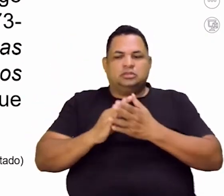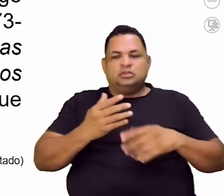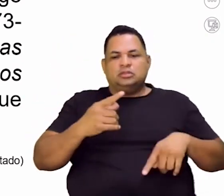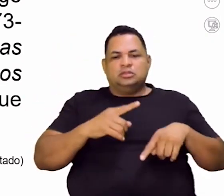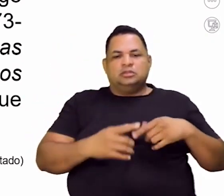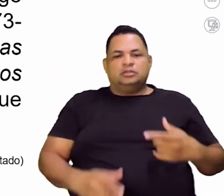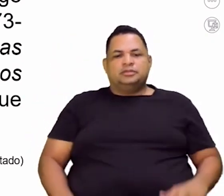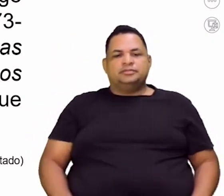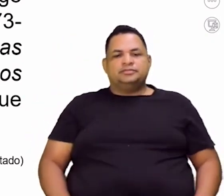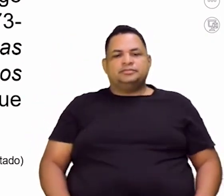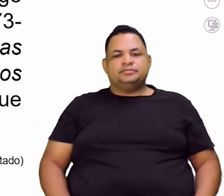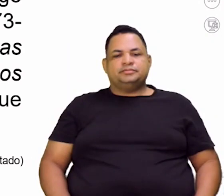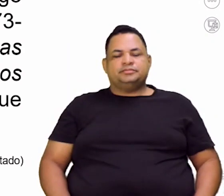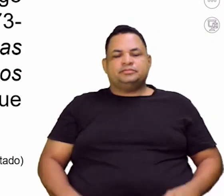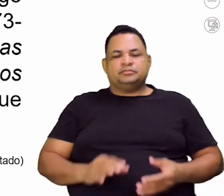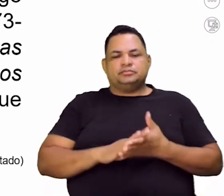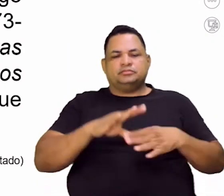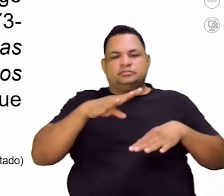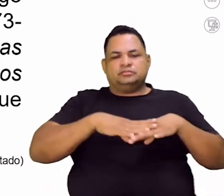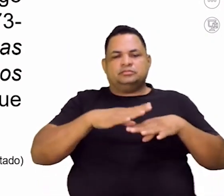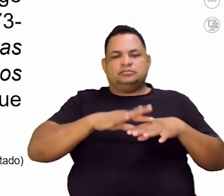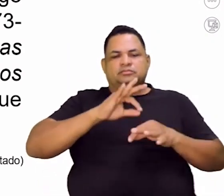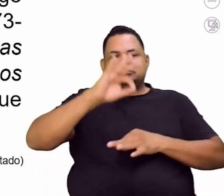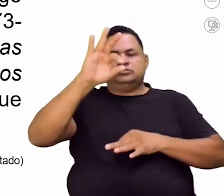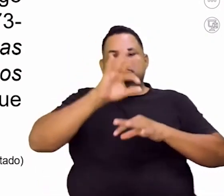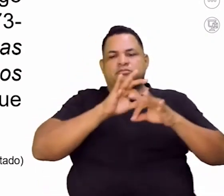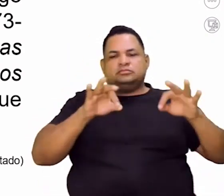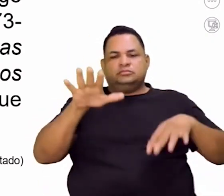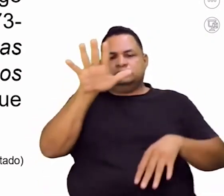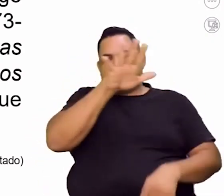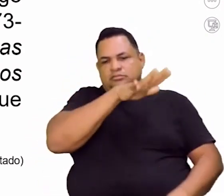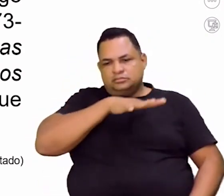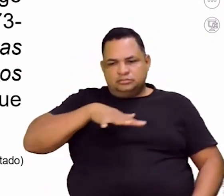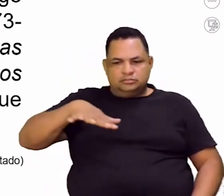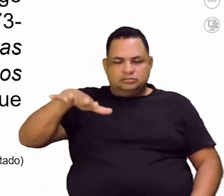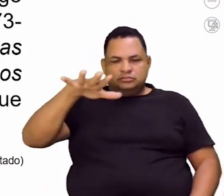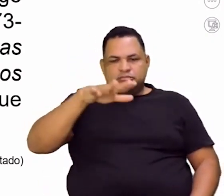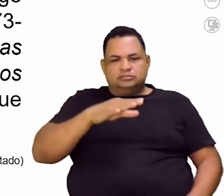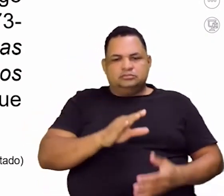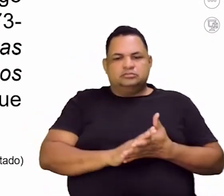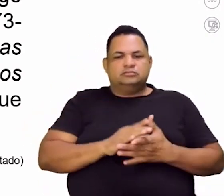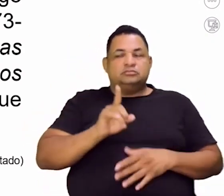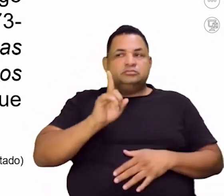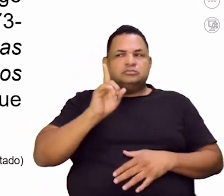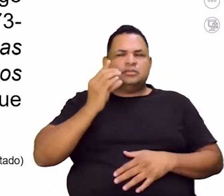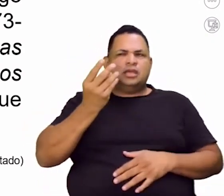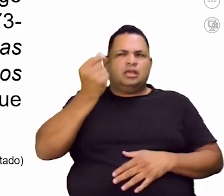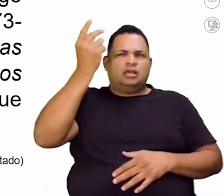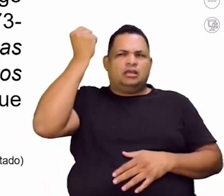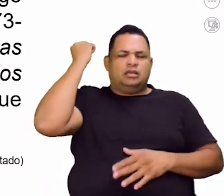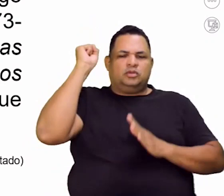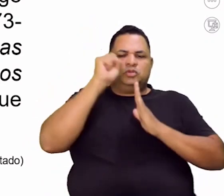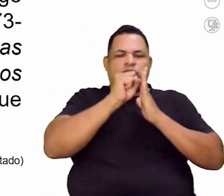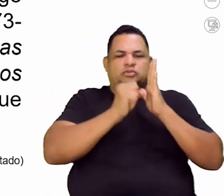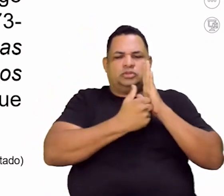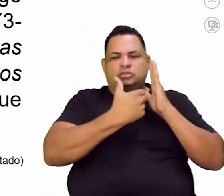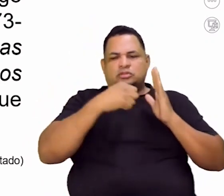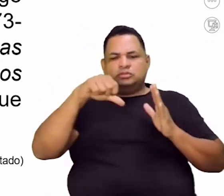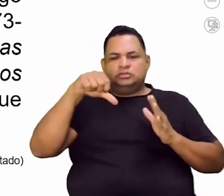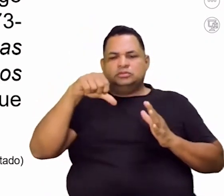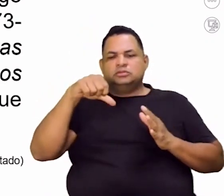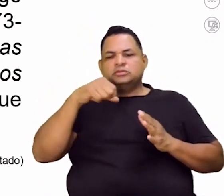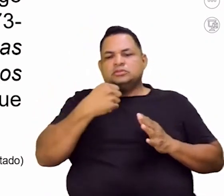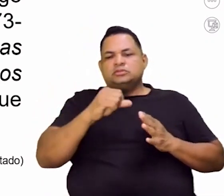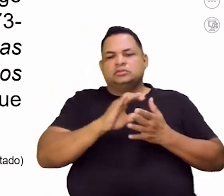Na astronomia e geometrização do espaço. Lá no século XVI, o monge Nicolau